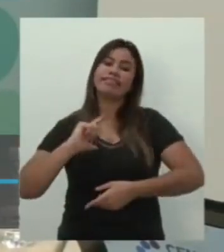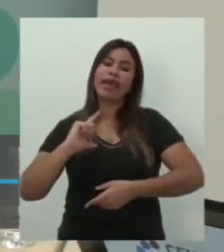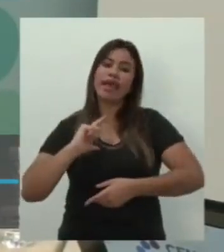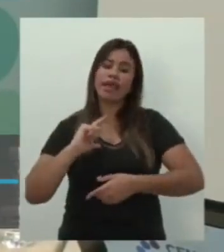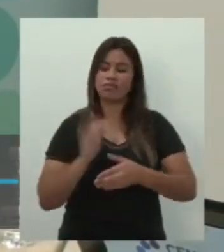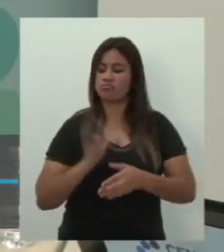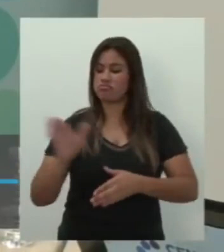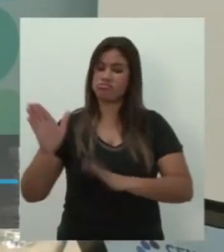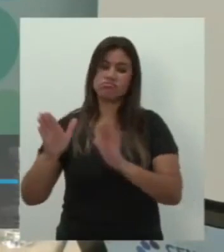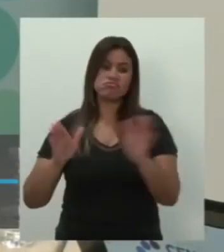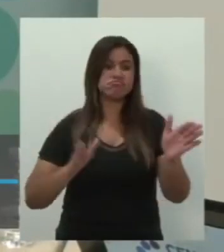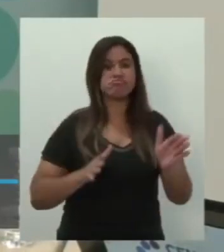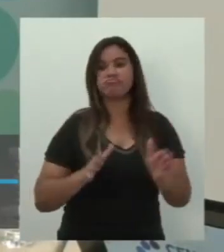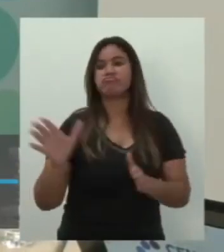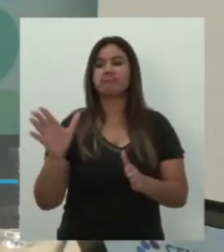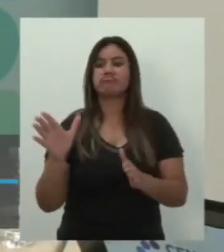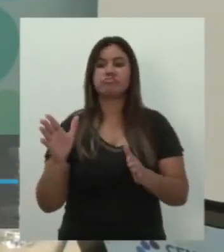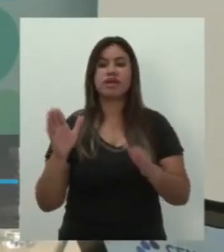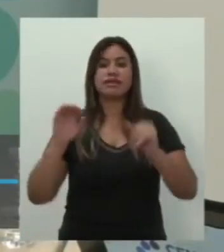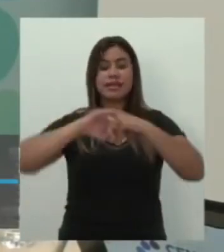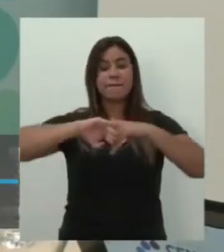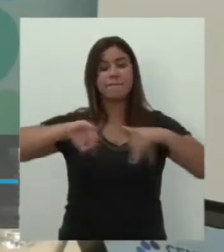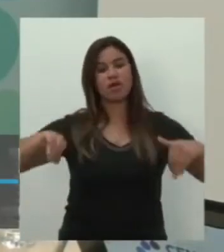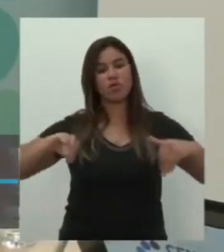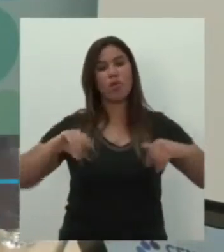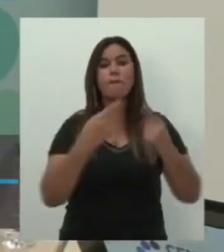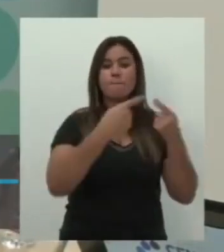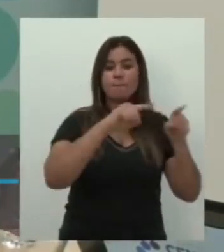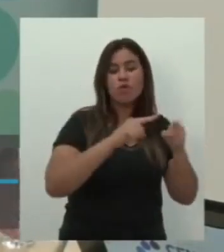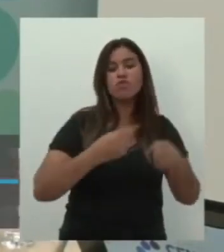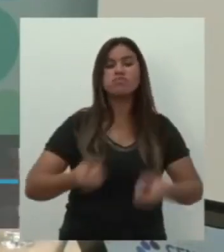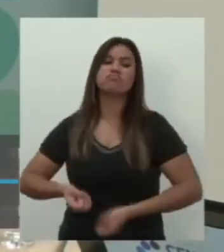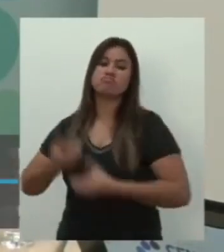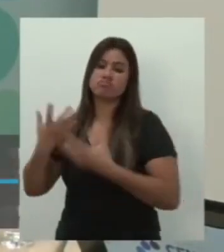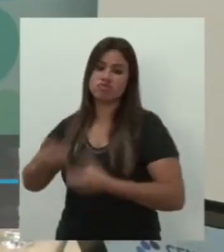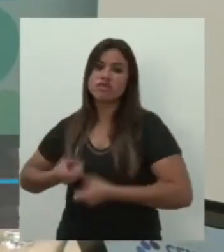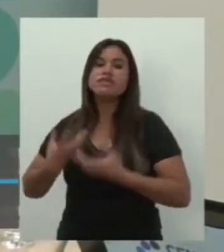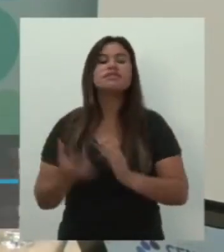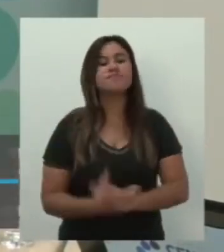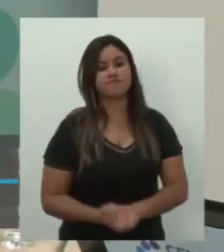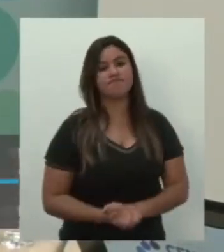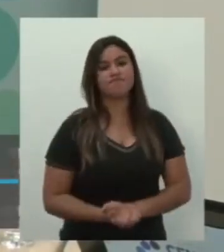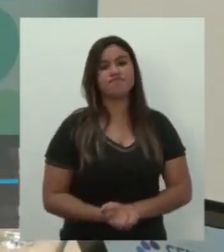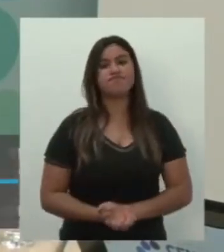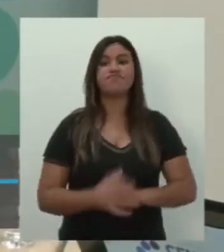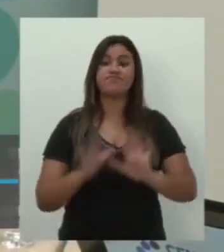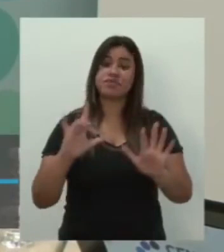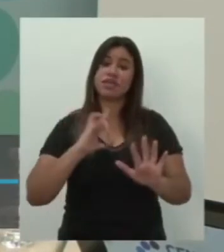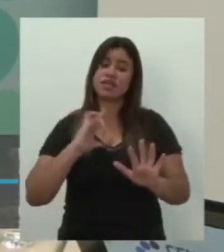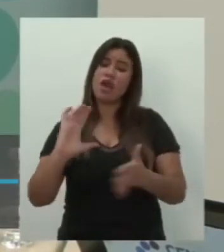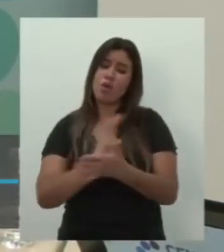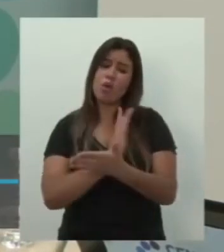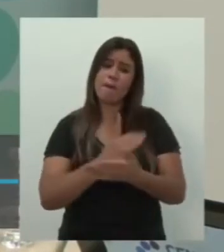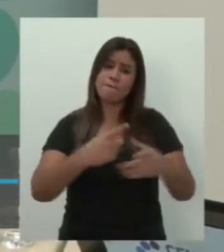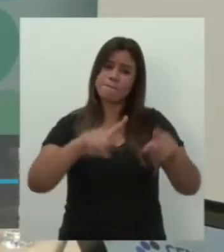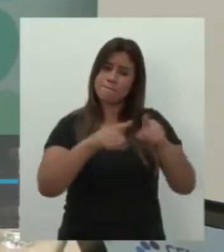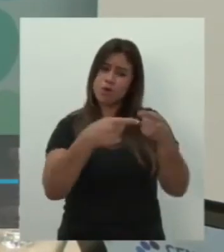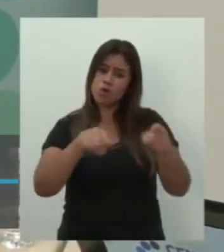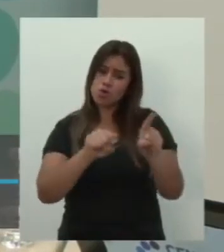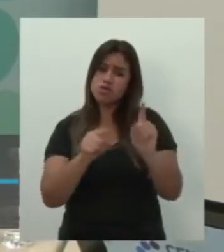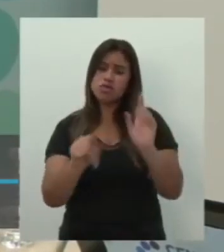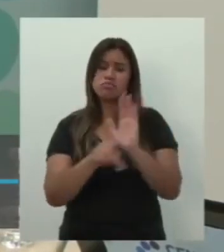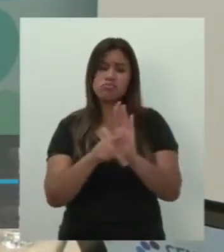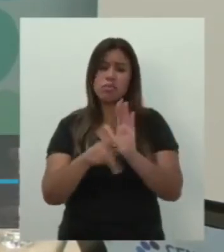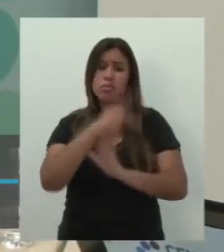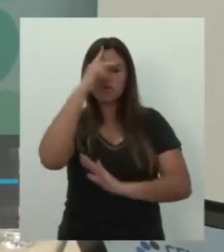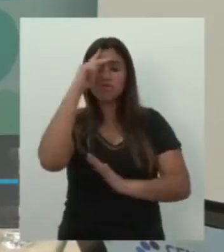literatura com a poesia foi para um lado, né? E a música, as canções foram para outro caminho. Embora eu escute algumas canções, né, de alguns cantores,